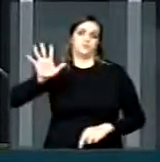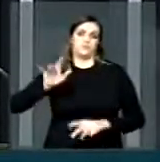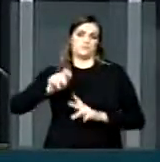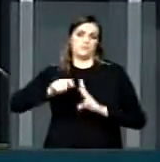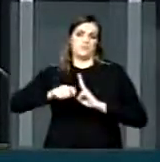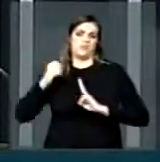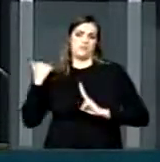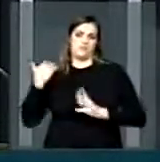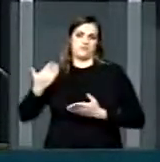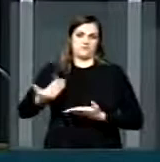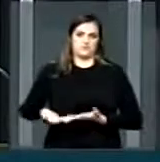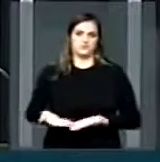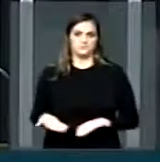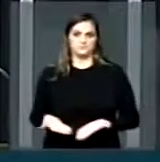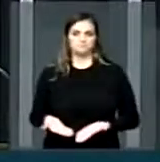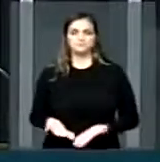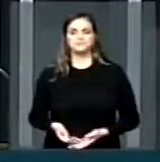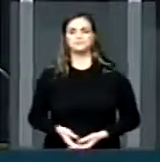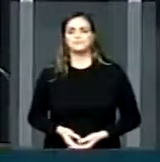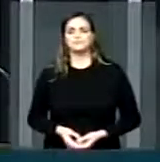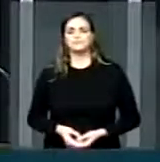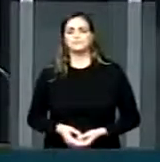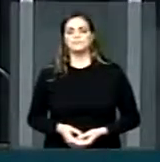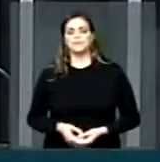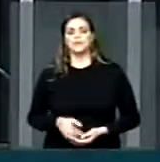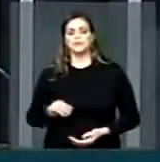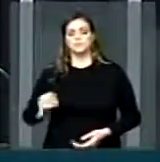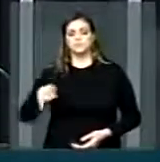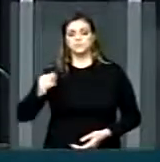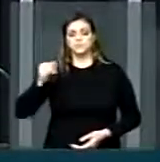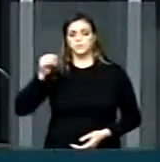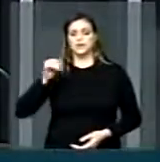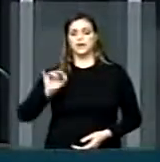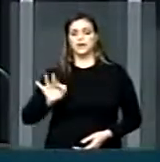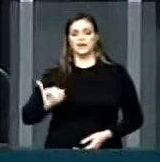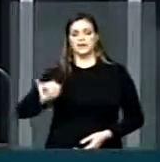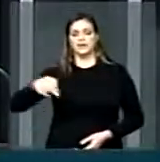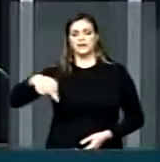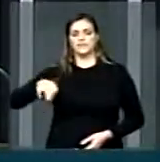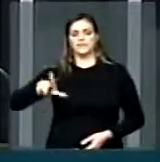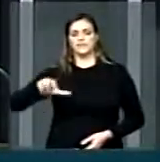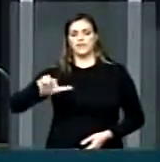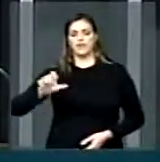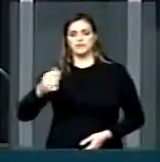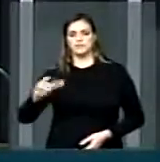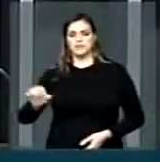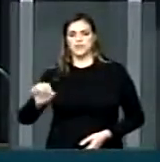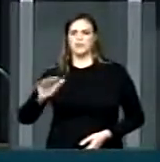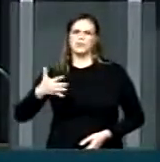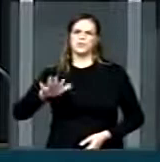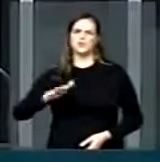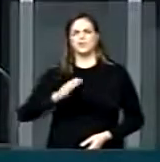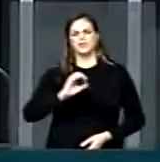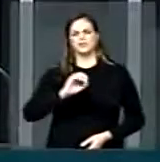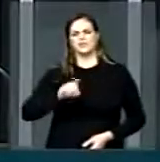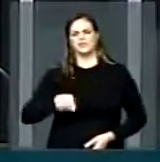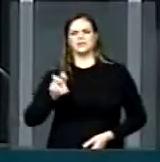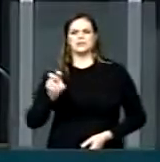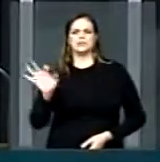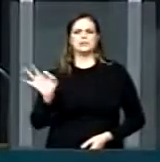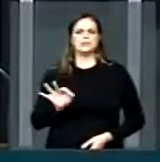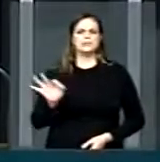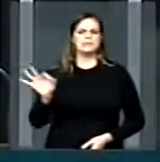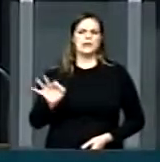meses. A gente mostra aqui que, enquanto a inflação do mês é em média de 0,5% ou menos,